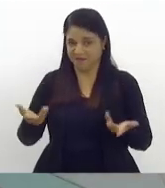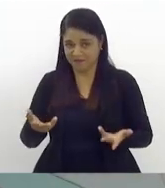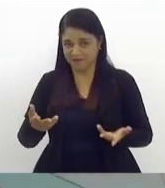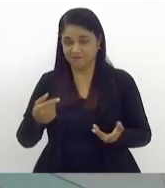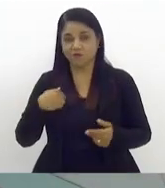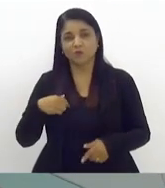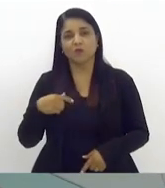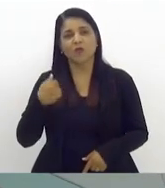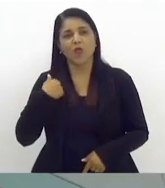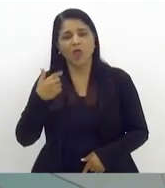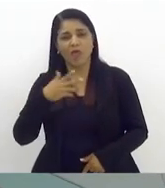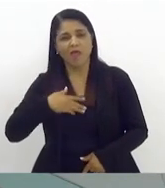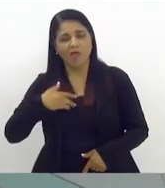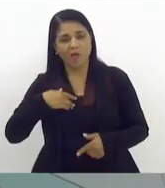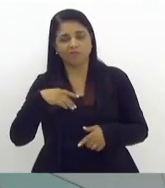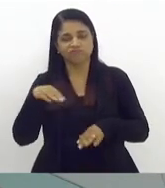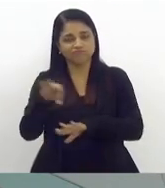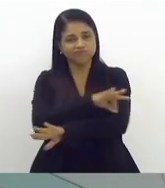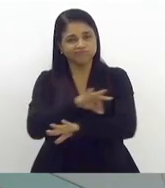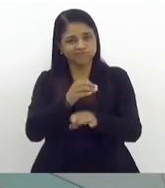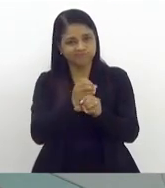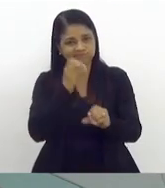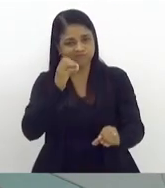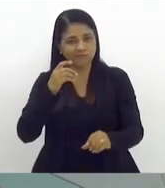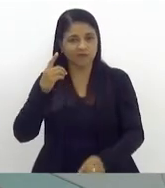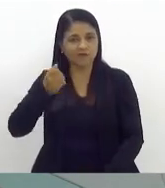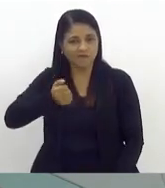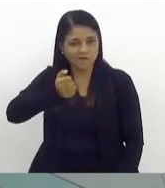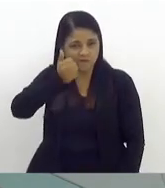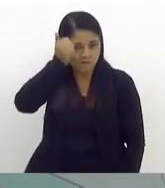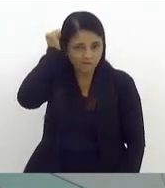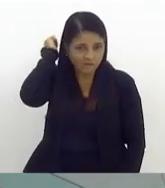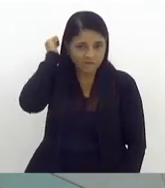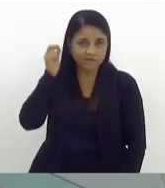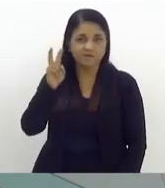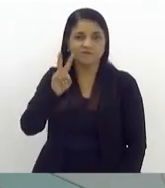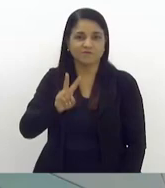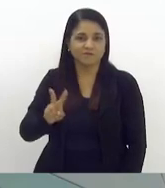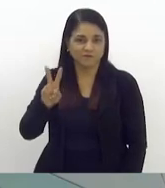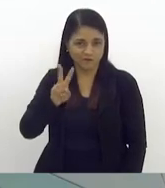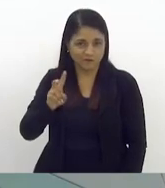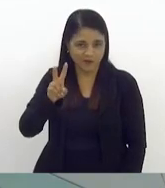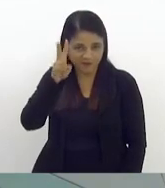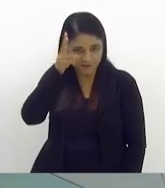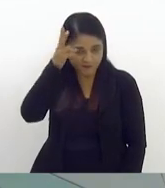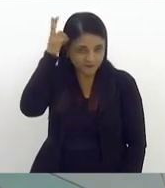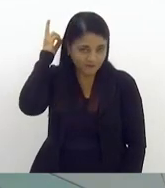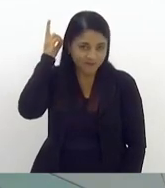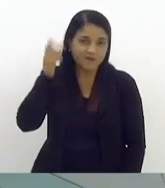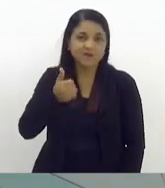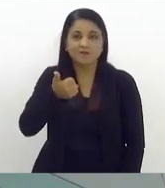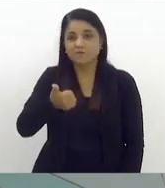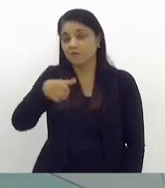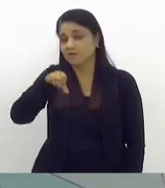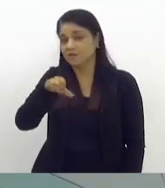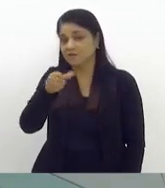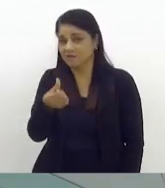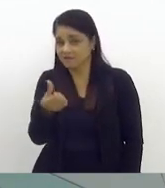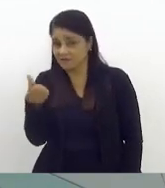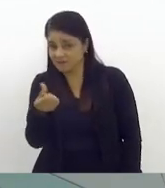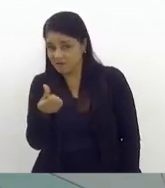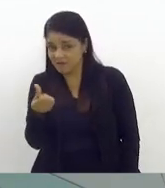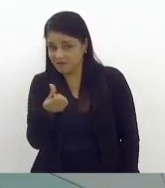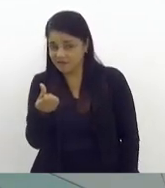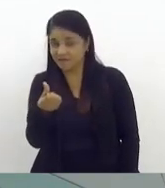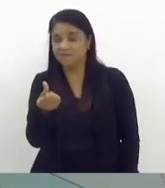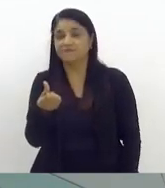para engenharia, no ano de 1966, o vestibular era unificado